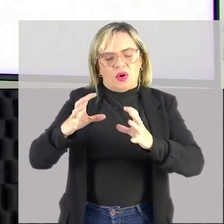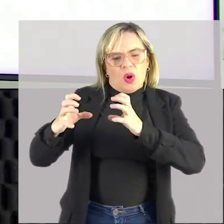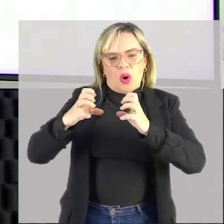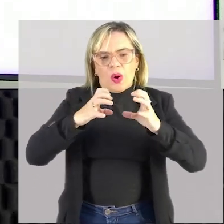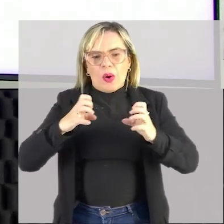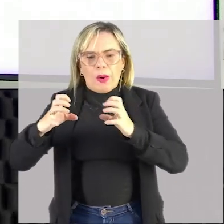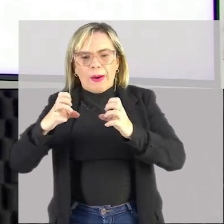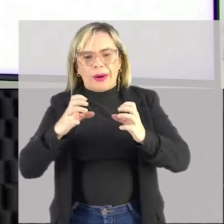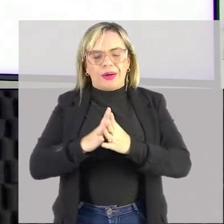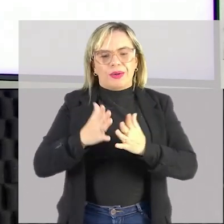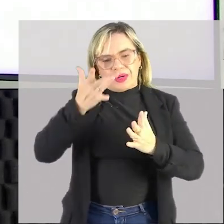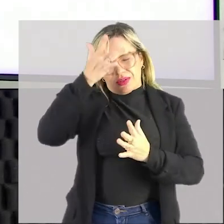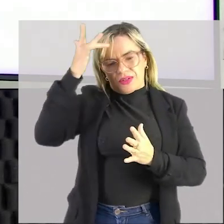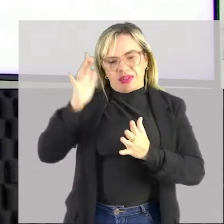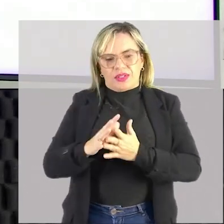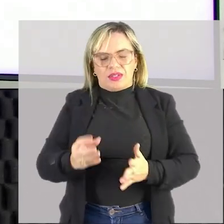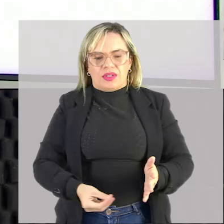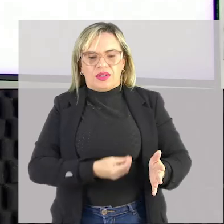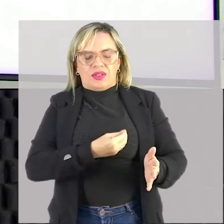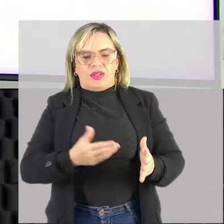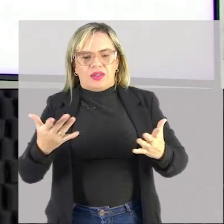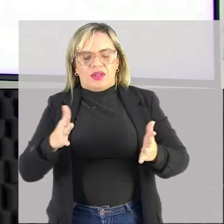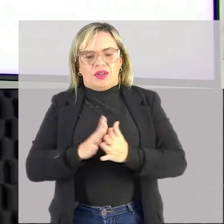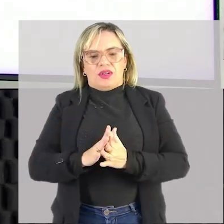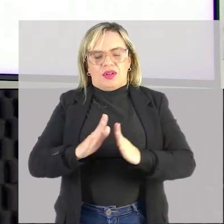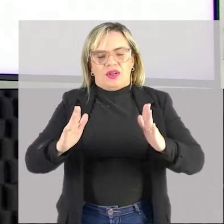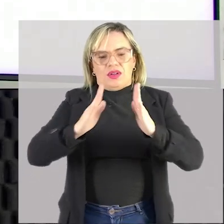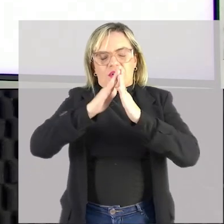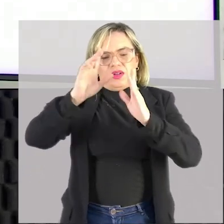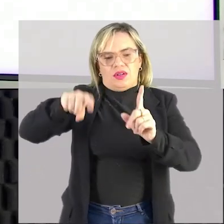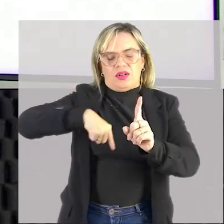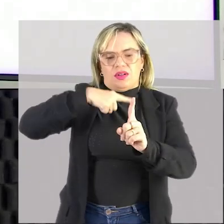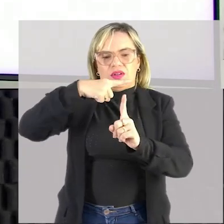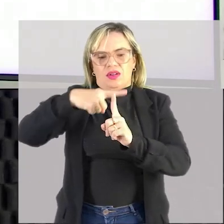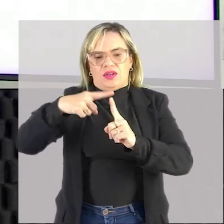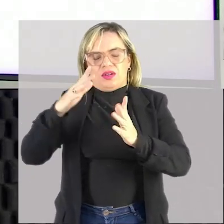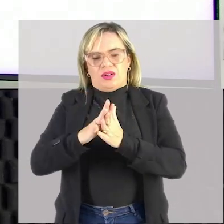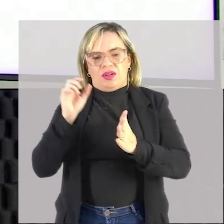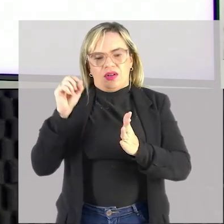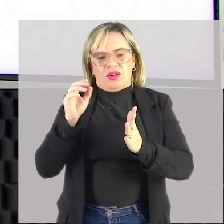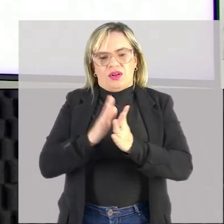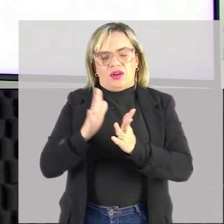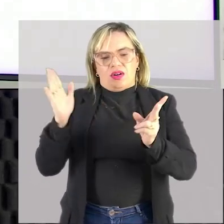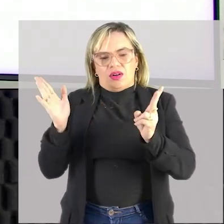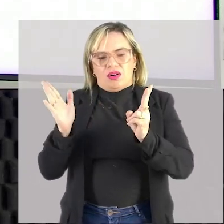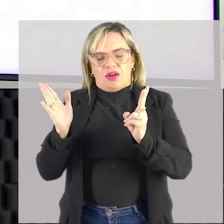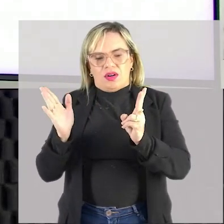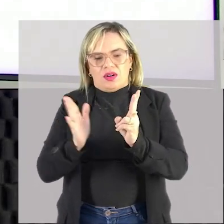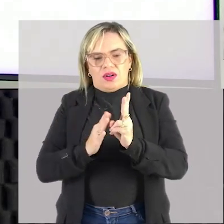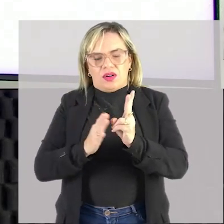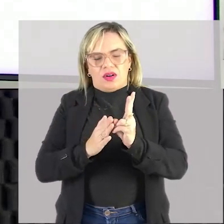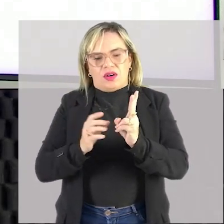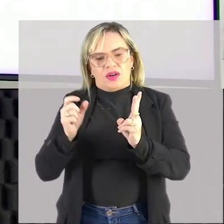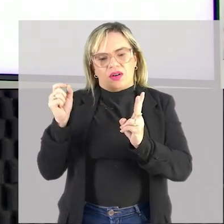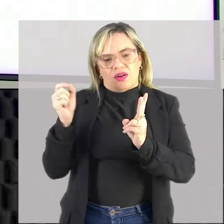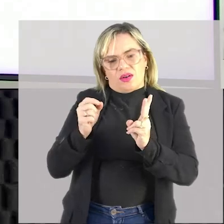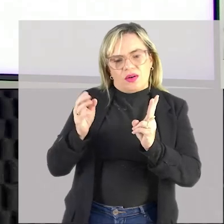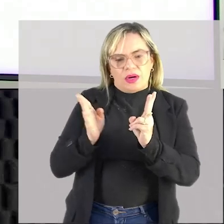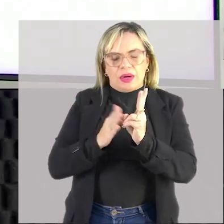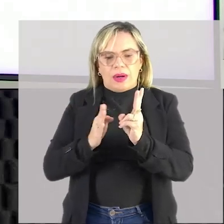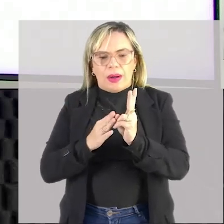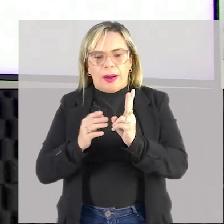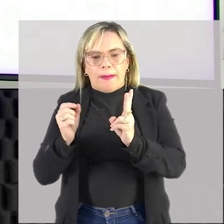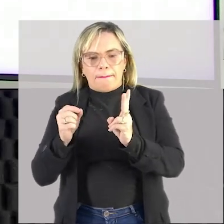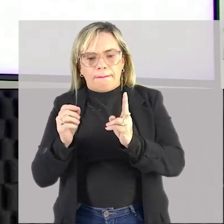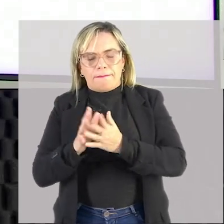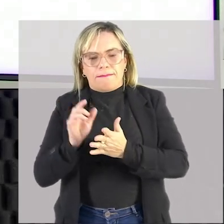confronto com os colonos, porque, claro, para a igreja, os índios, os indígenas, eles eram,